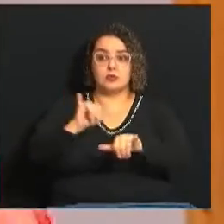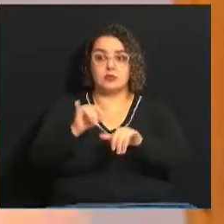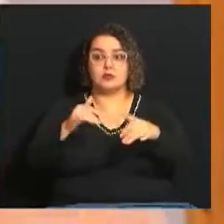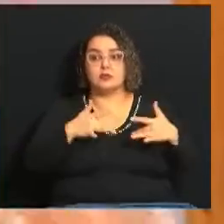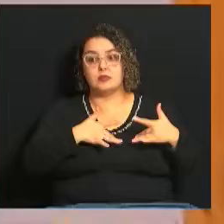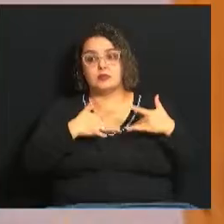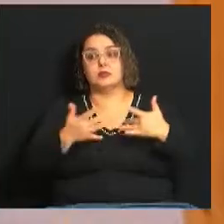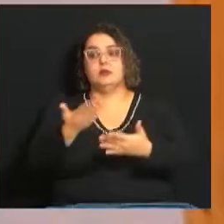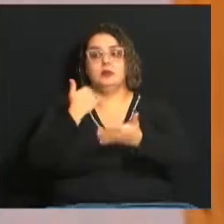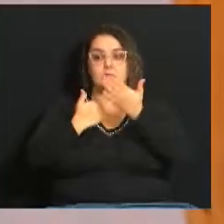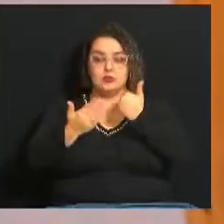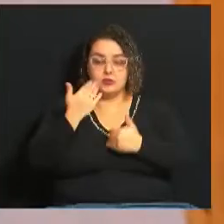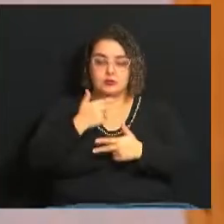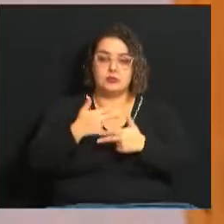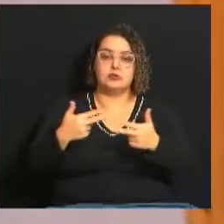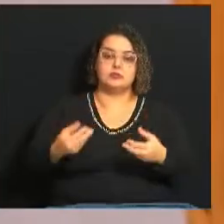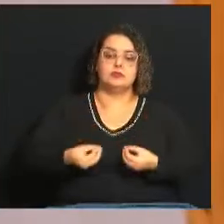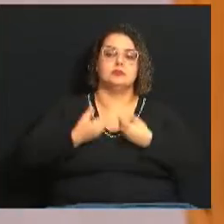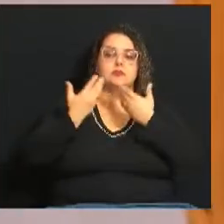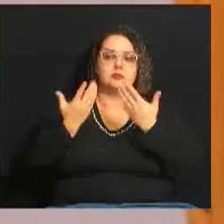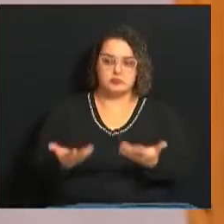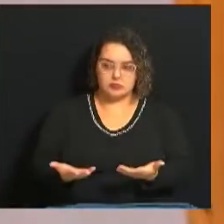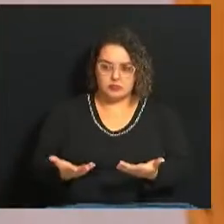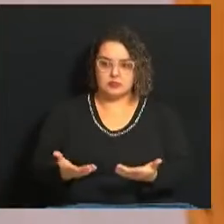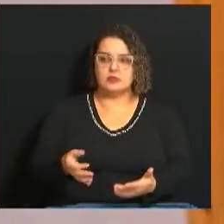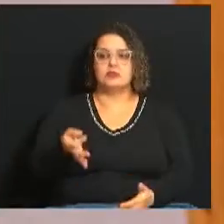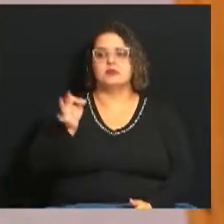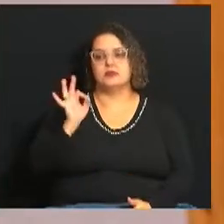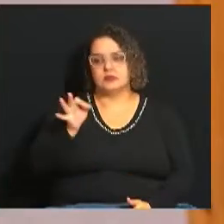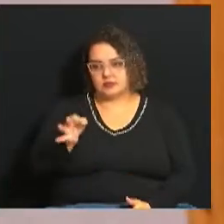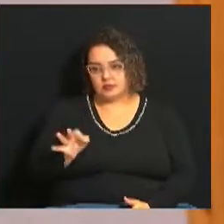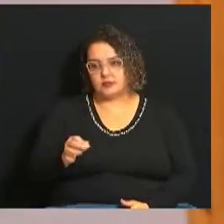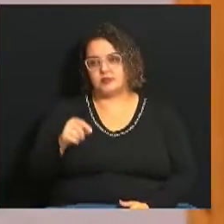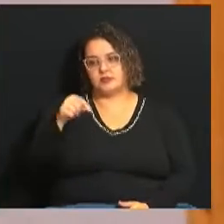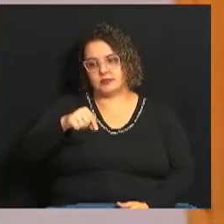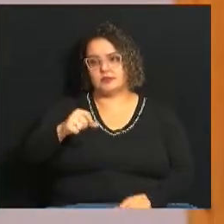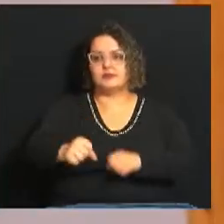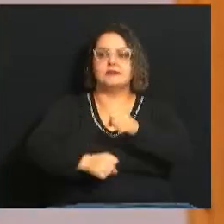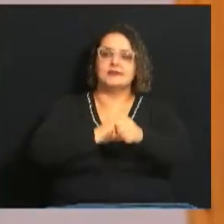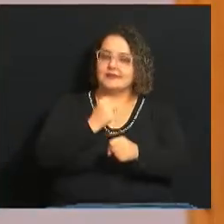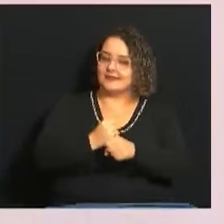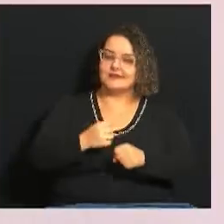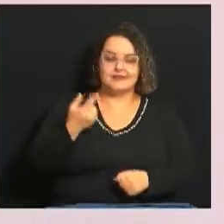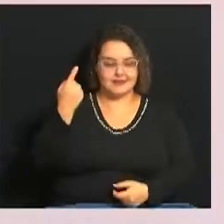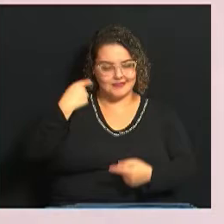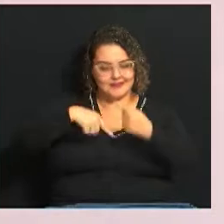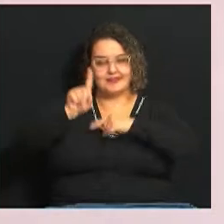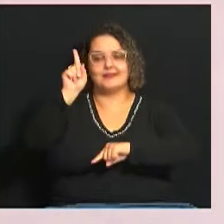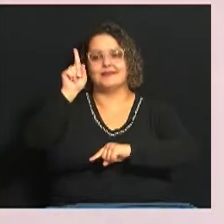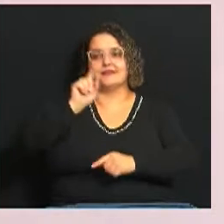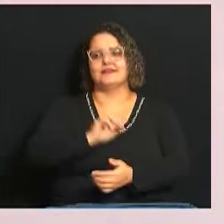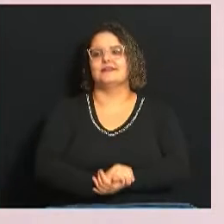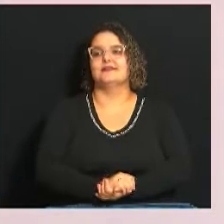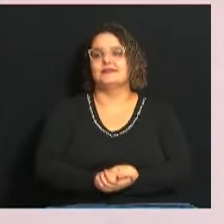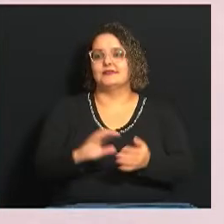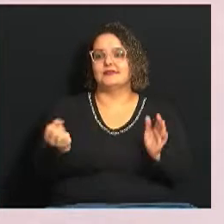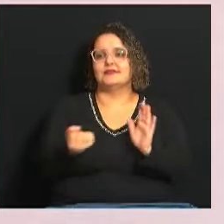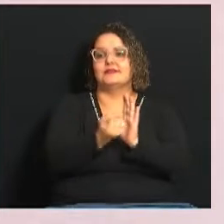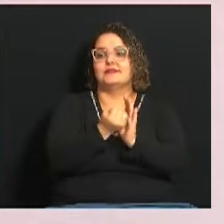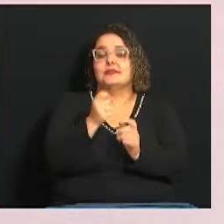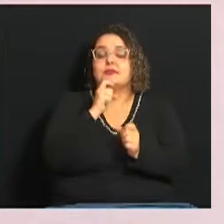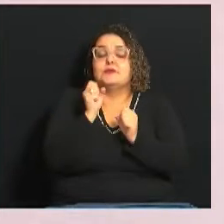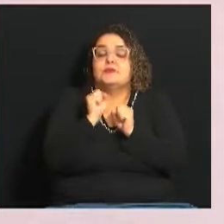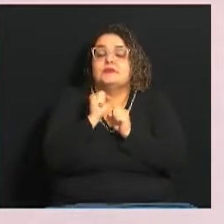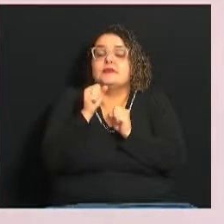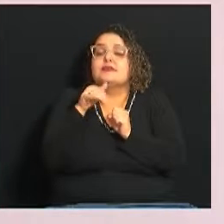e a população aderiu como um todo, então temos certeza que essa campanha desse ano também será um sucesso. Com o slogan Inverno mais quente